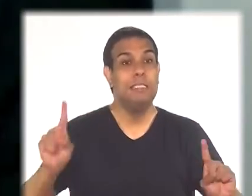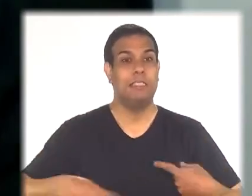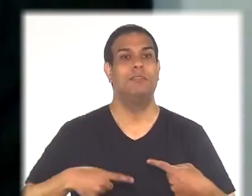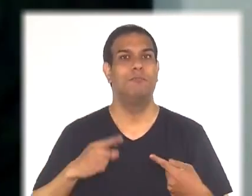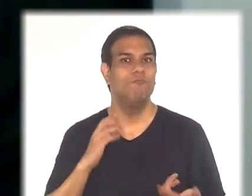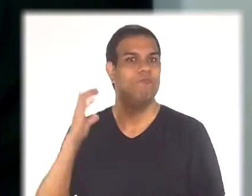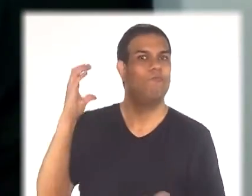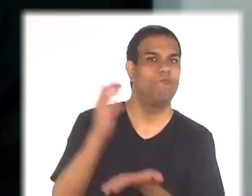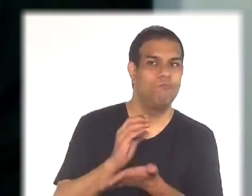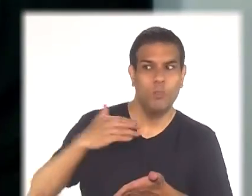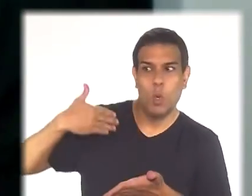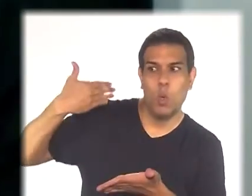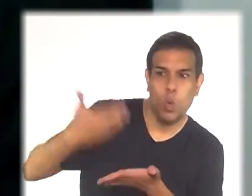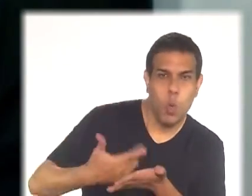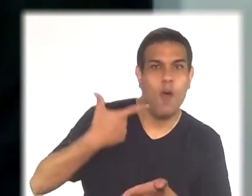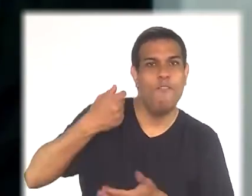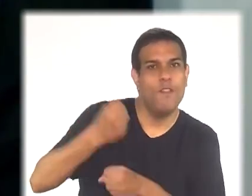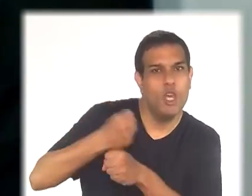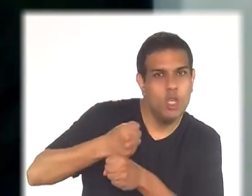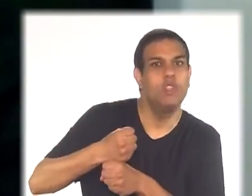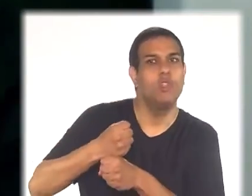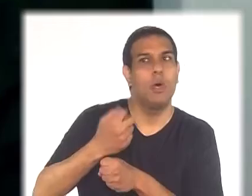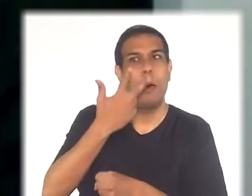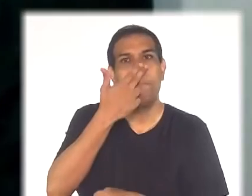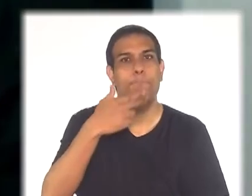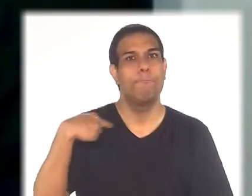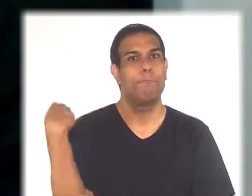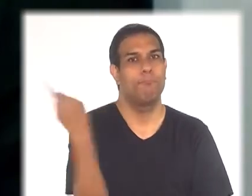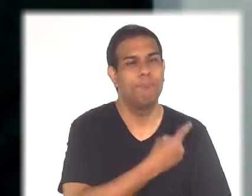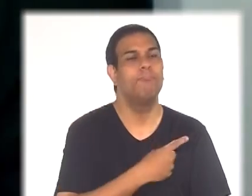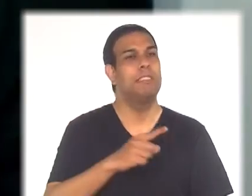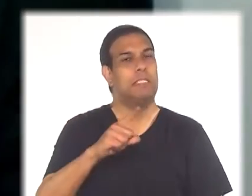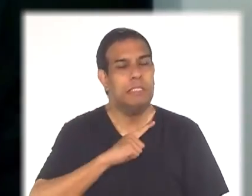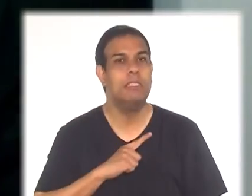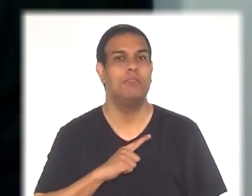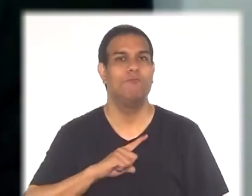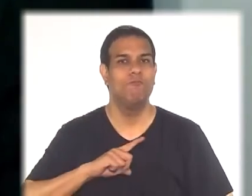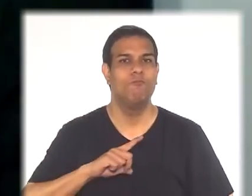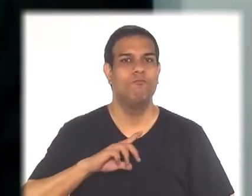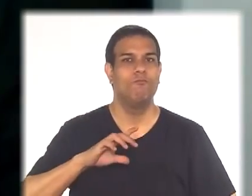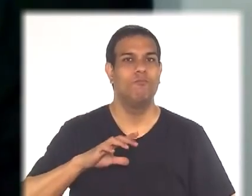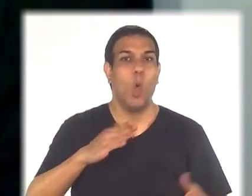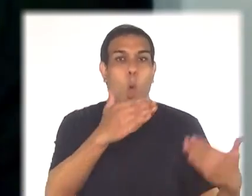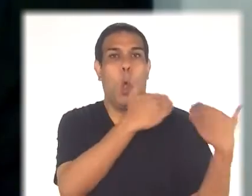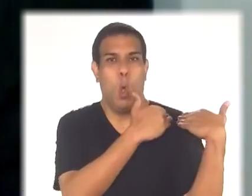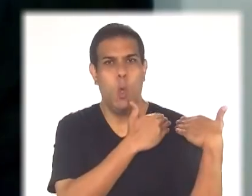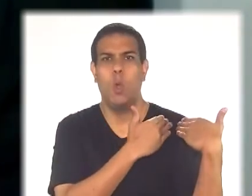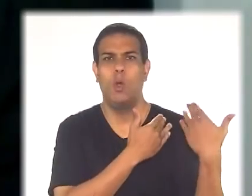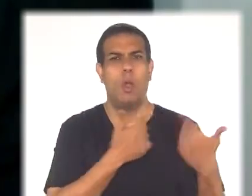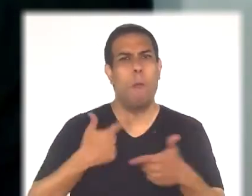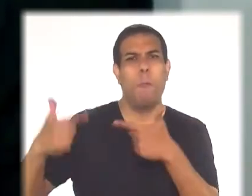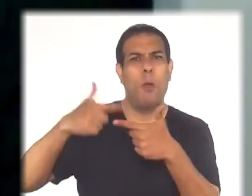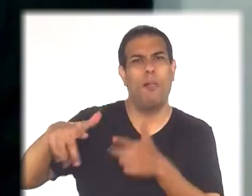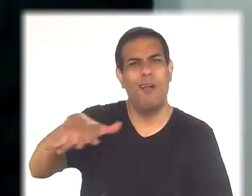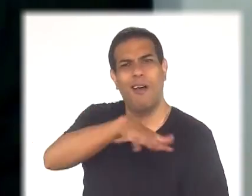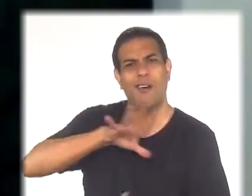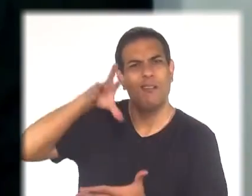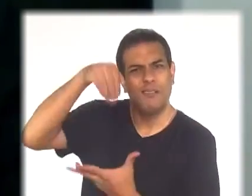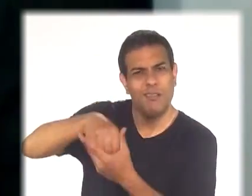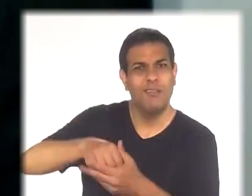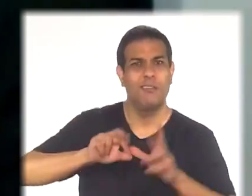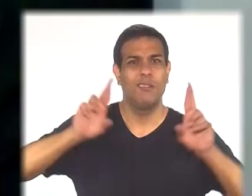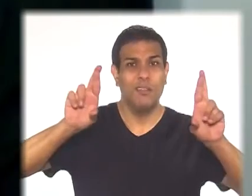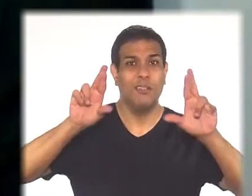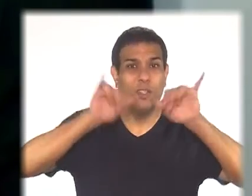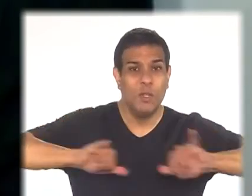o desafio seja gigante, os investimentos que foram feitos nos últimos 20 anos permitem que nós tenhamos assumido esse compromisso sem